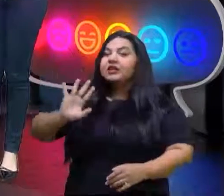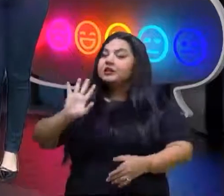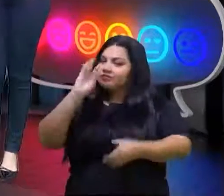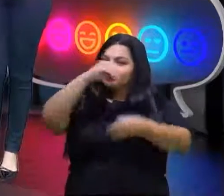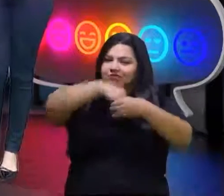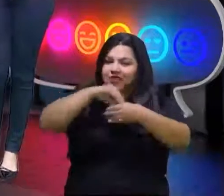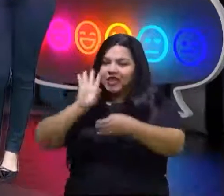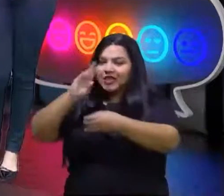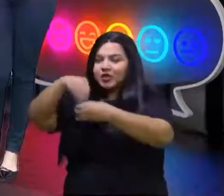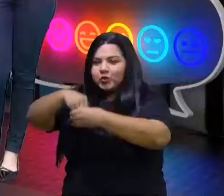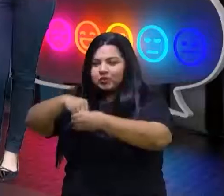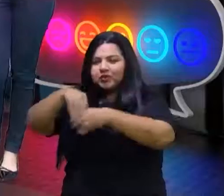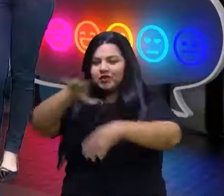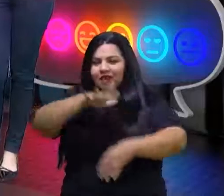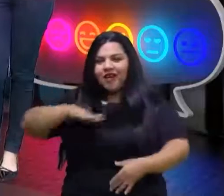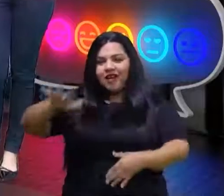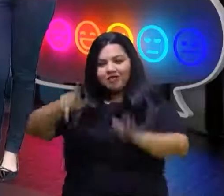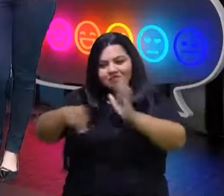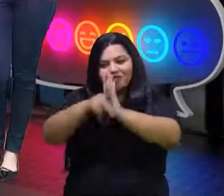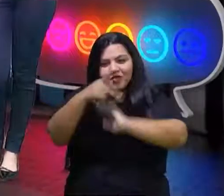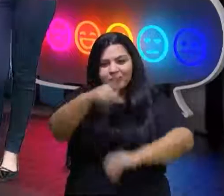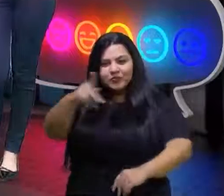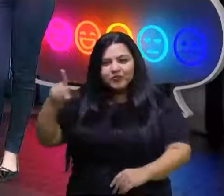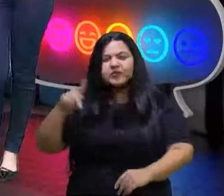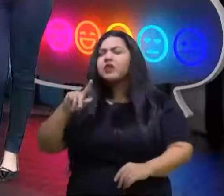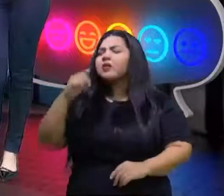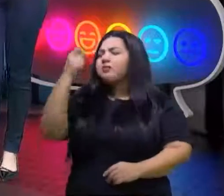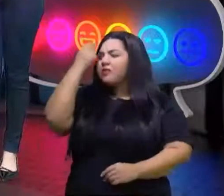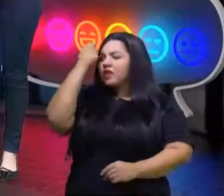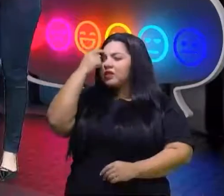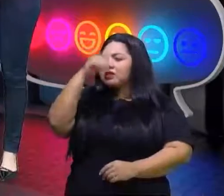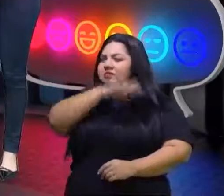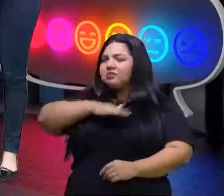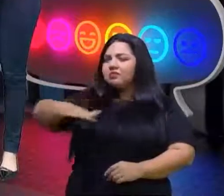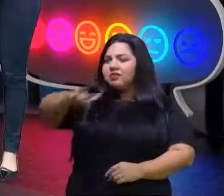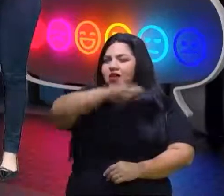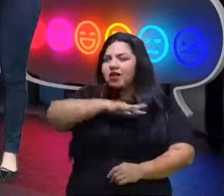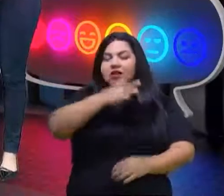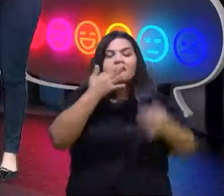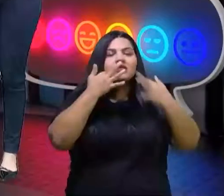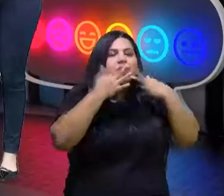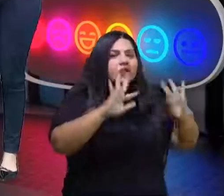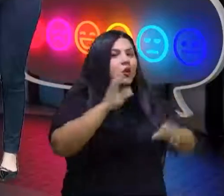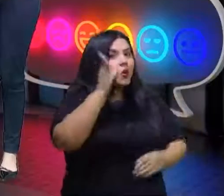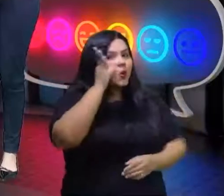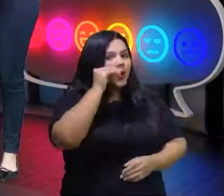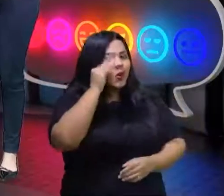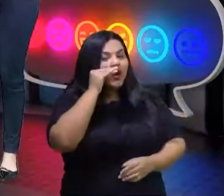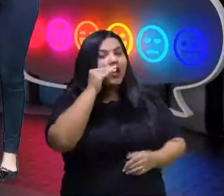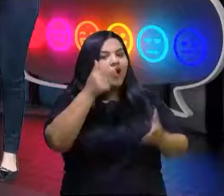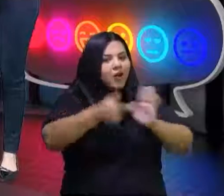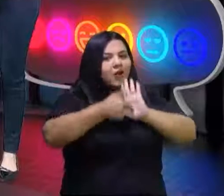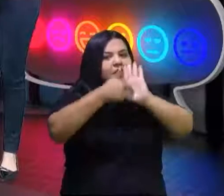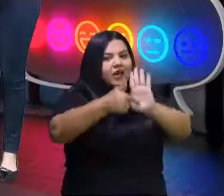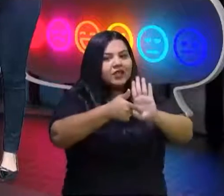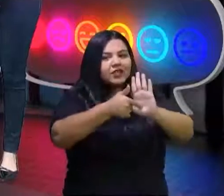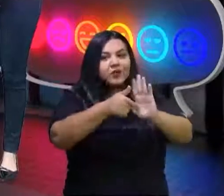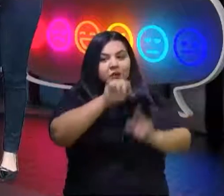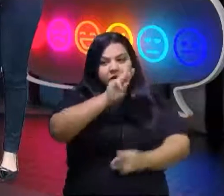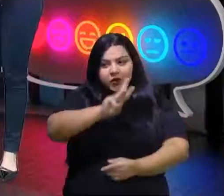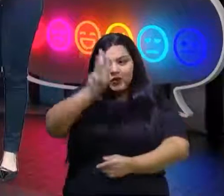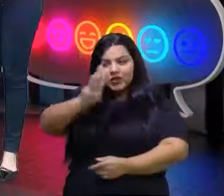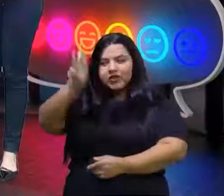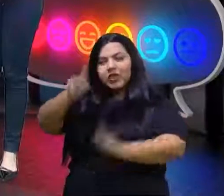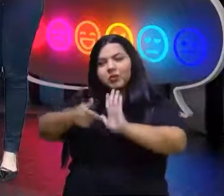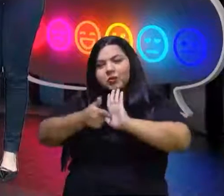sua área. E pensando em paisagem natural, olha só que curioso. Vou trazer para vocês agora um site